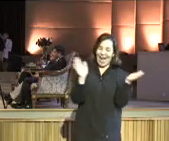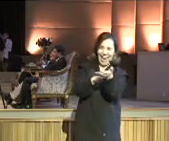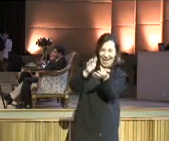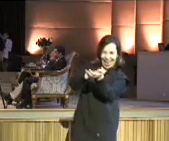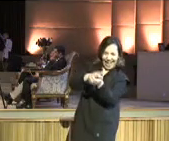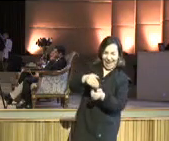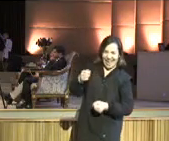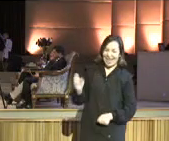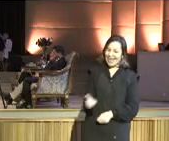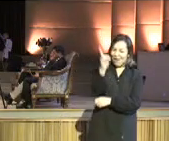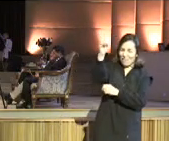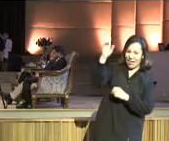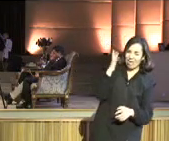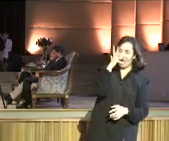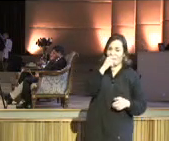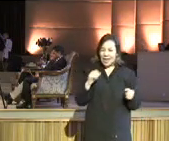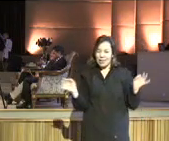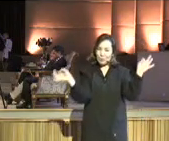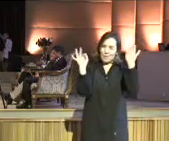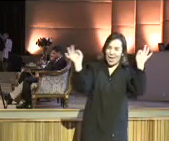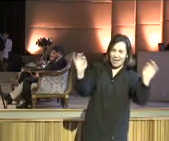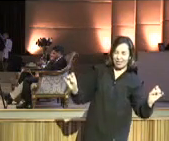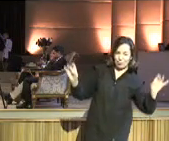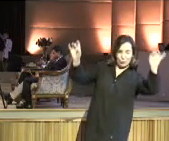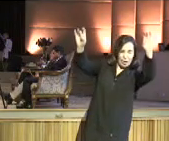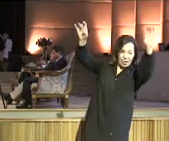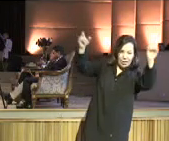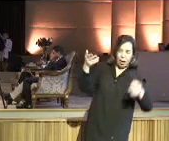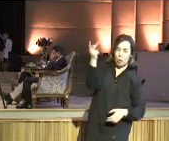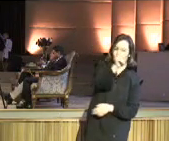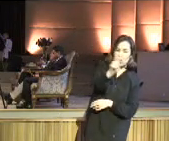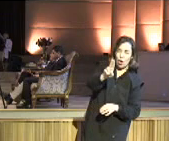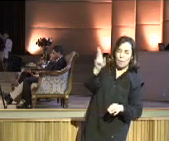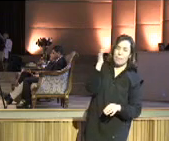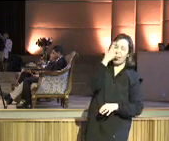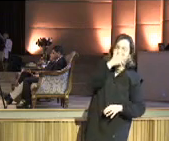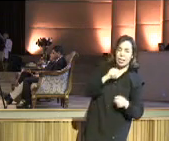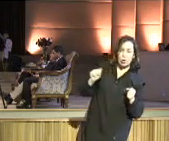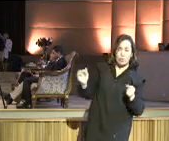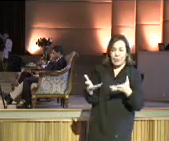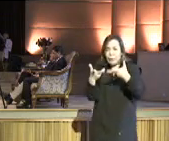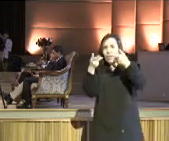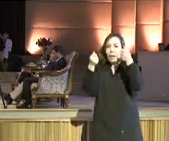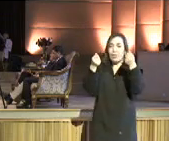músicas, refrões para poderem exaltar o nome de Davi.